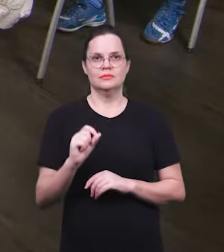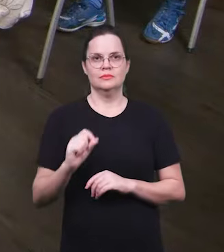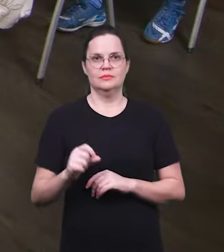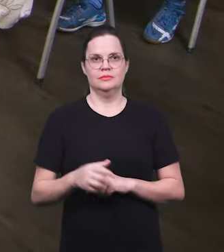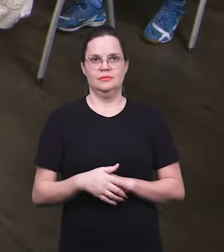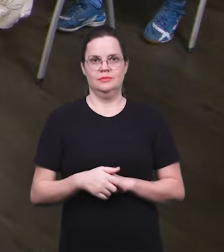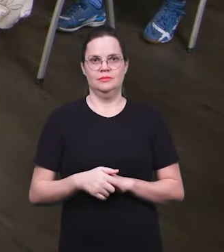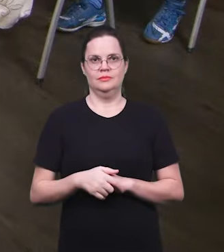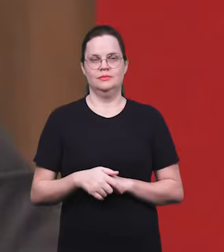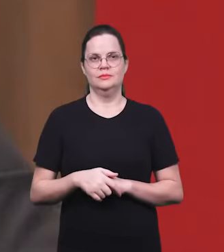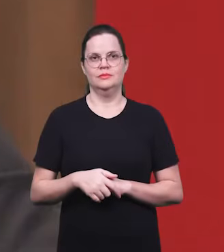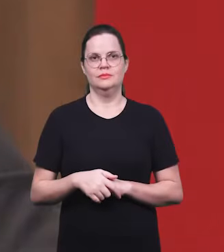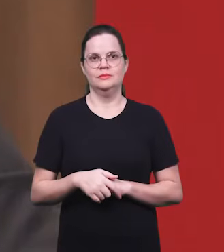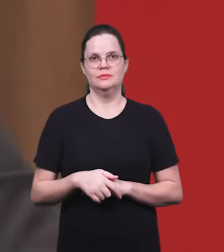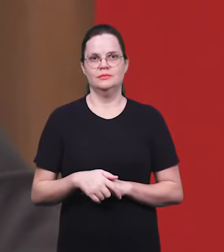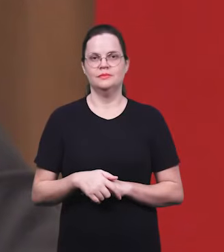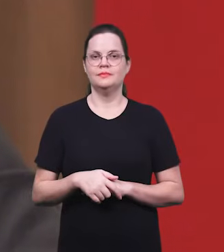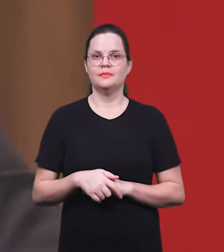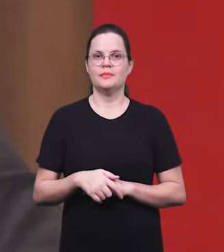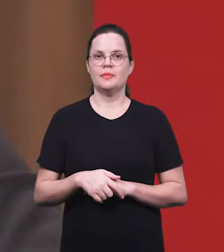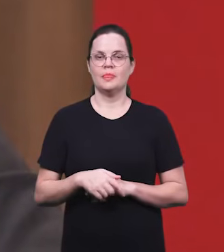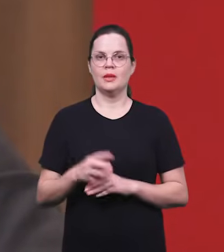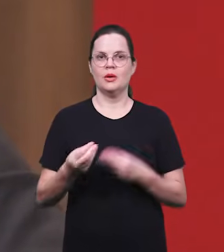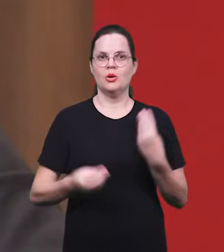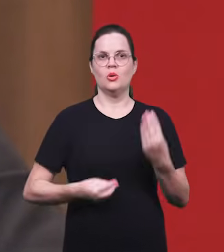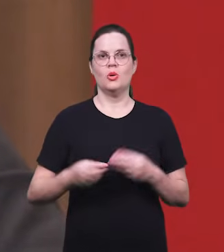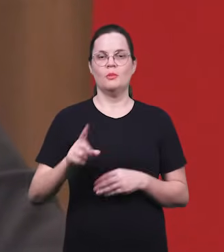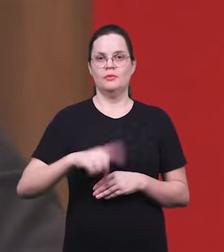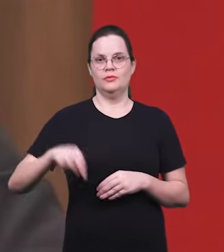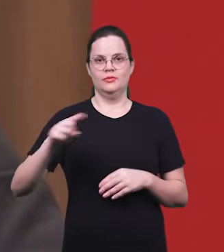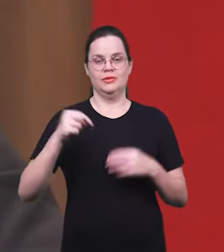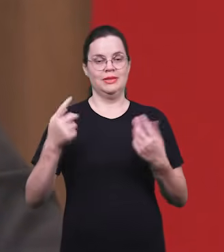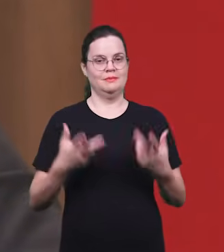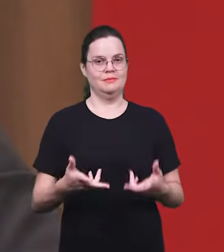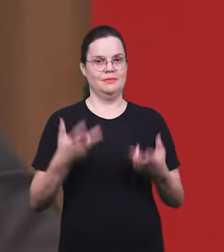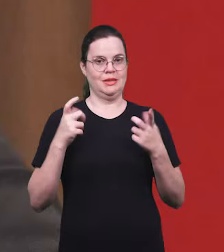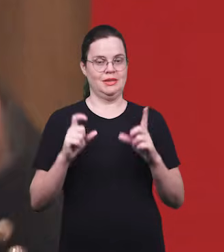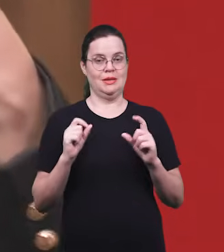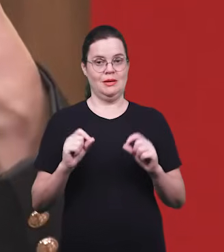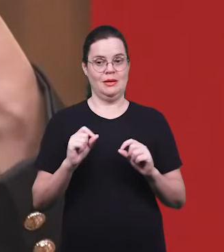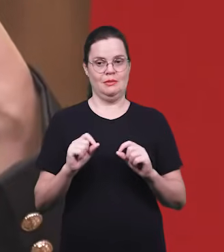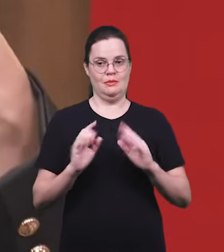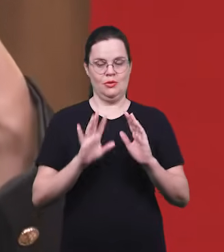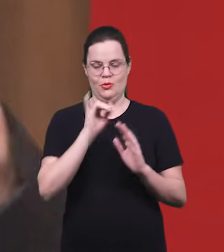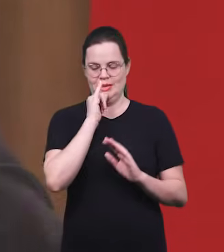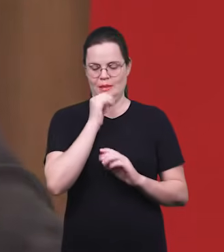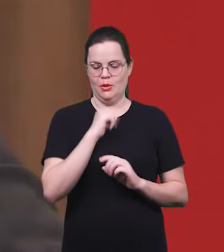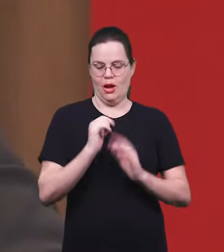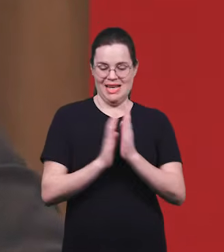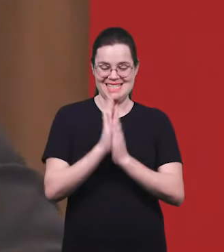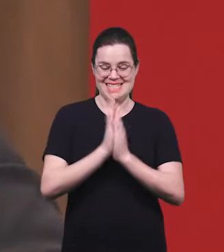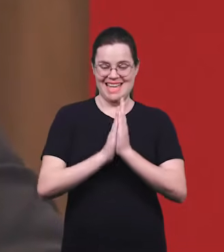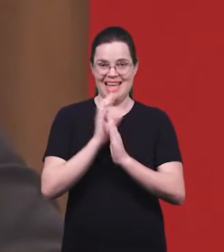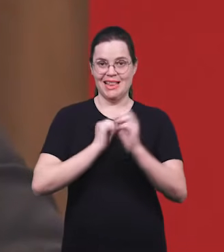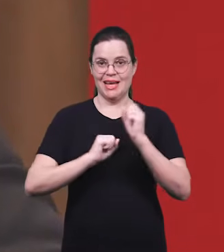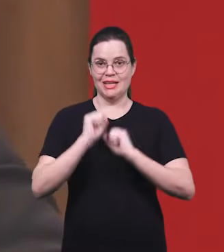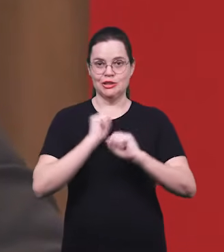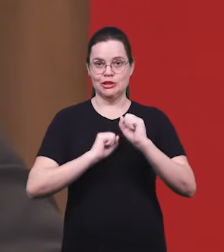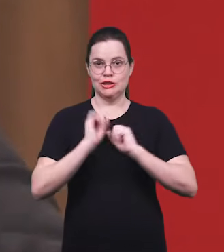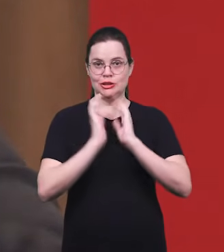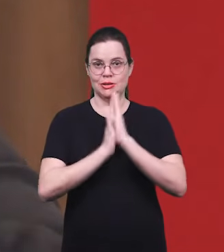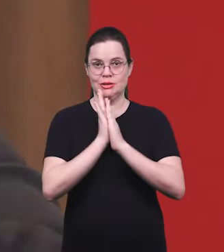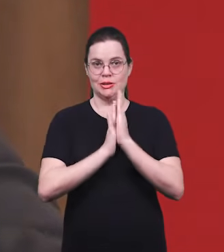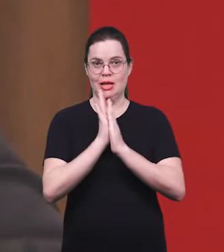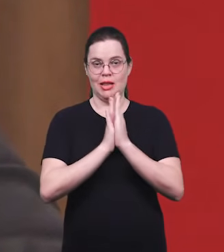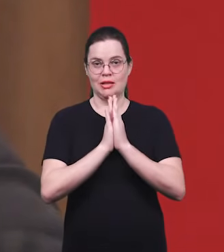seguinte: como você percebe que a ansiedade, quando, vocês percebem que a